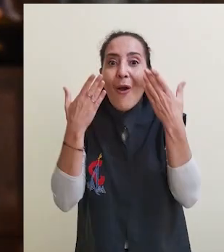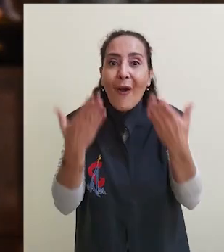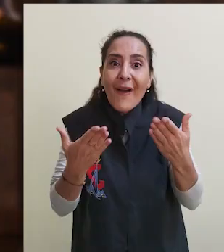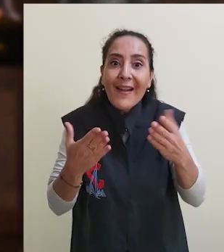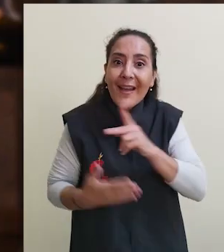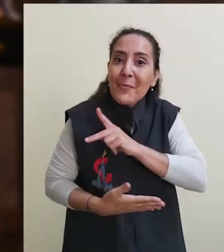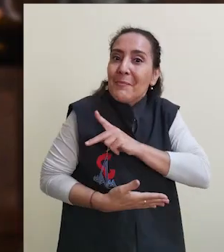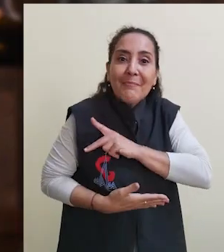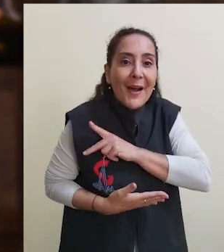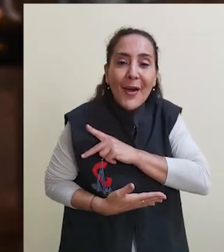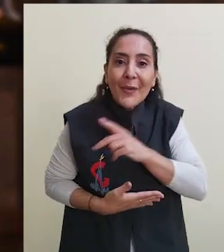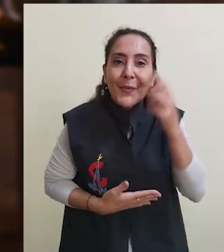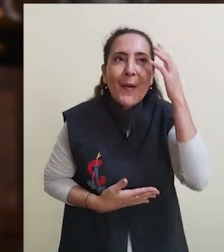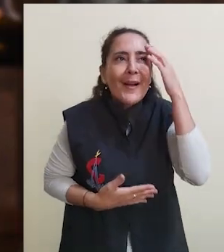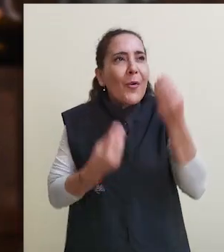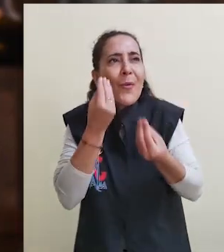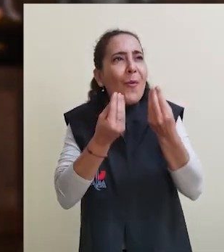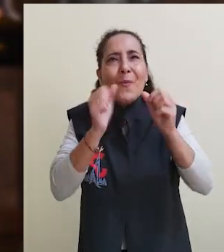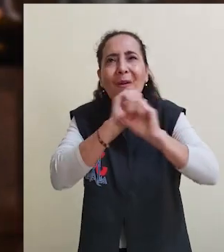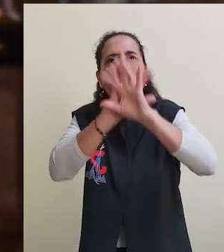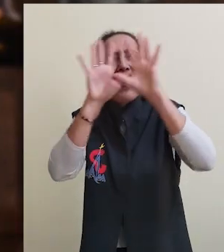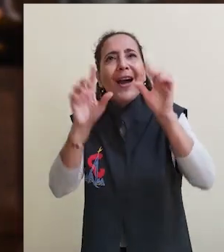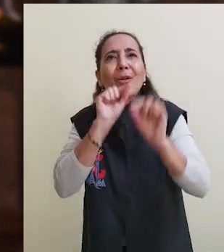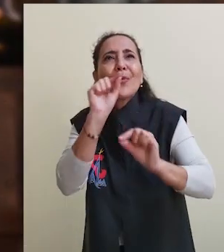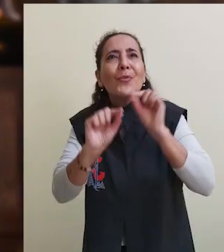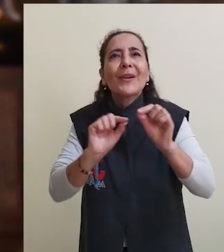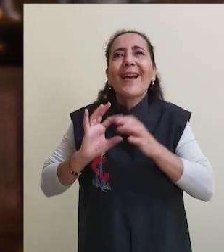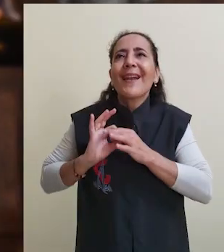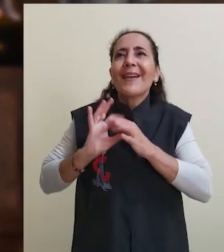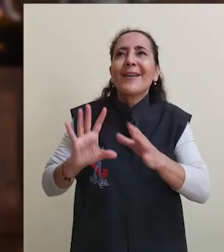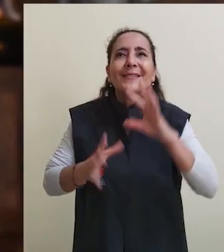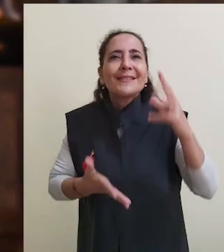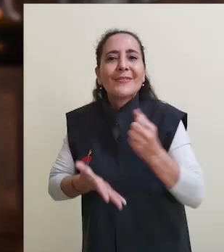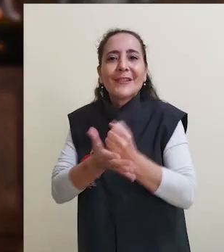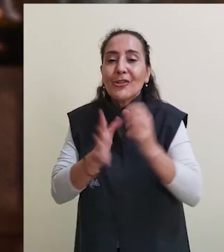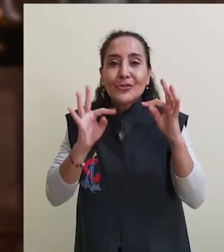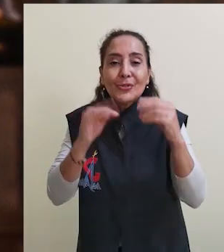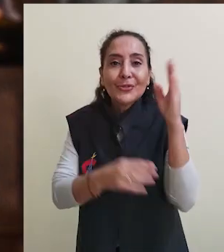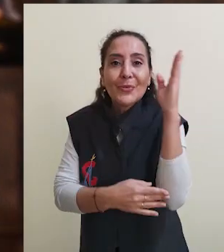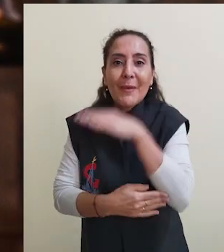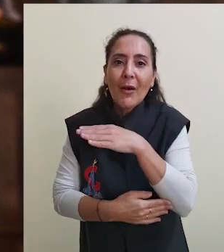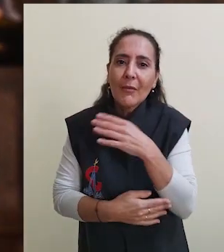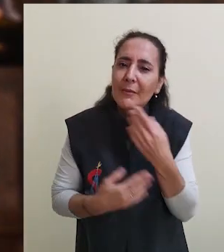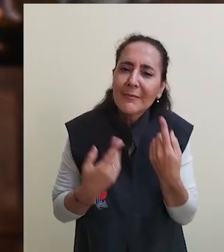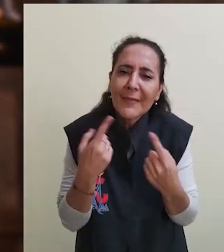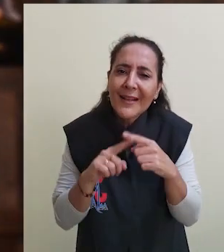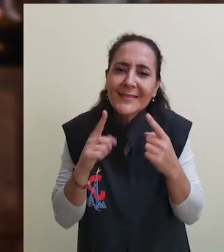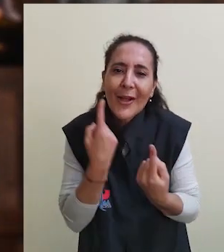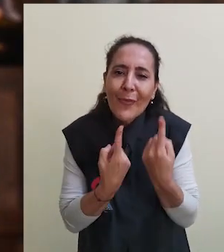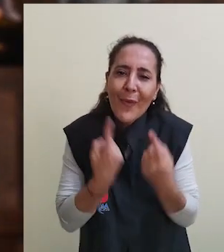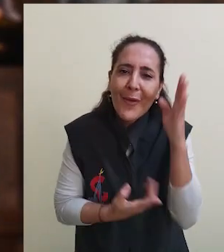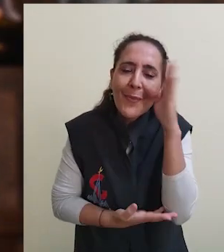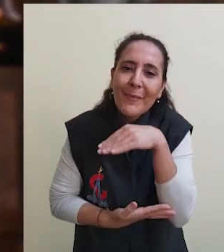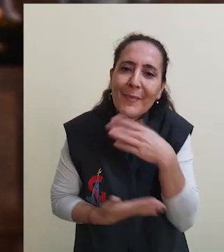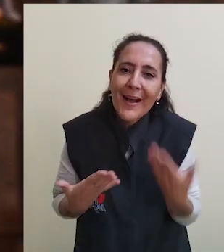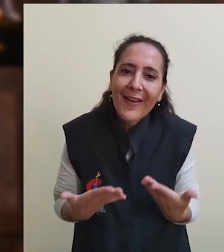Olha o entendimento que Paulo tem do que é livramento e salvação. O Senhor me libertará de todo mal. Qual mal, Paulo? Uma vez que Paulo vai